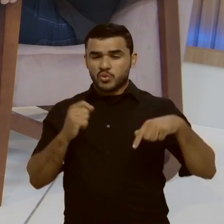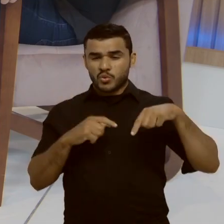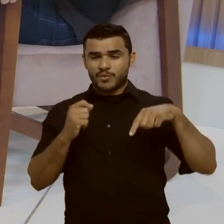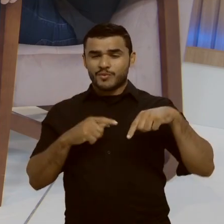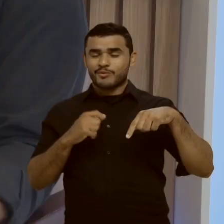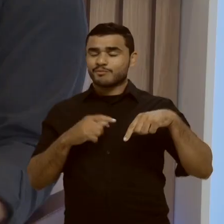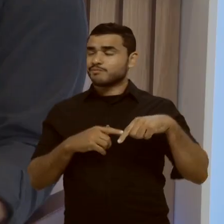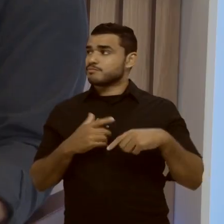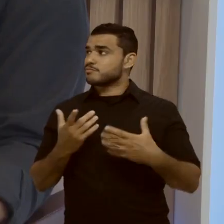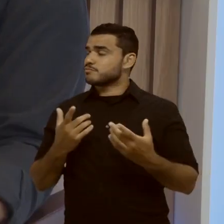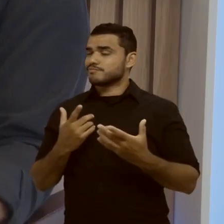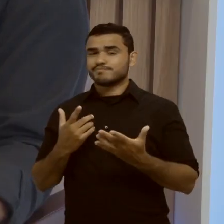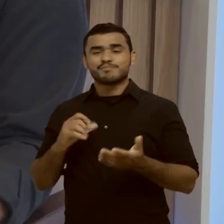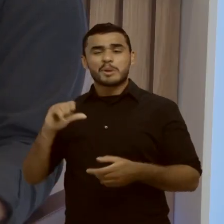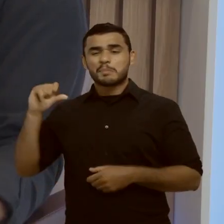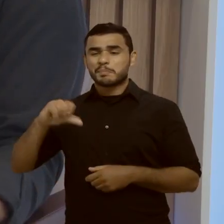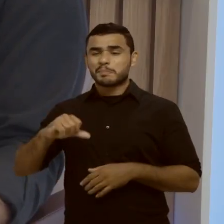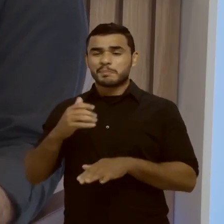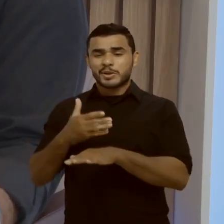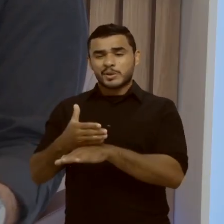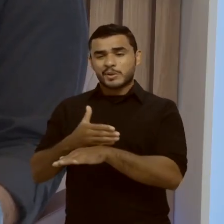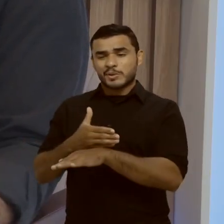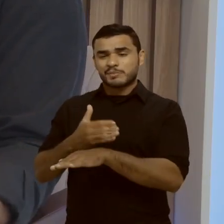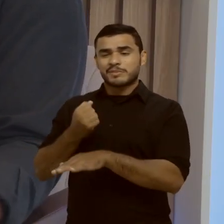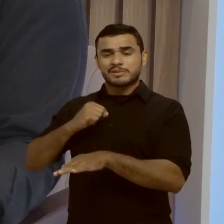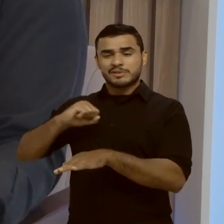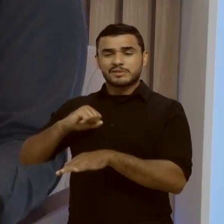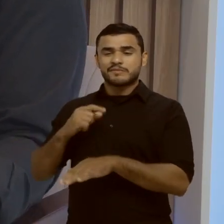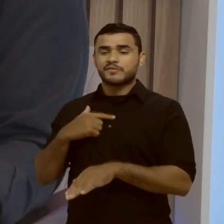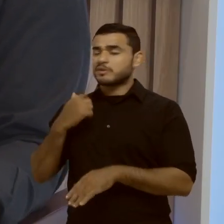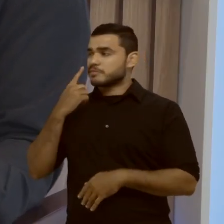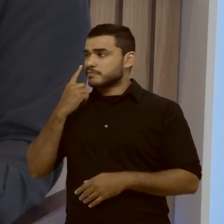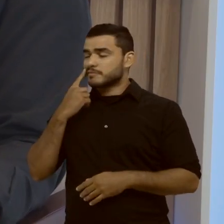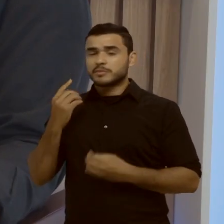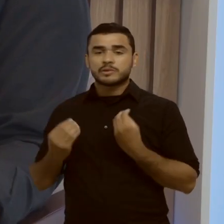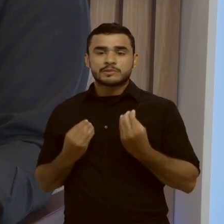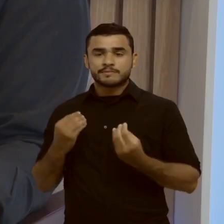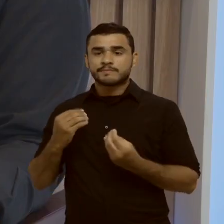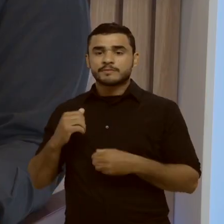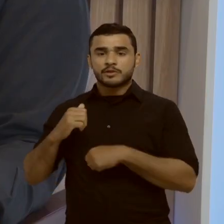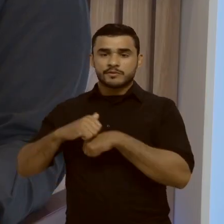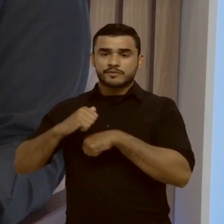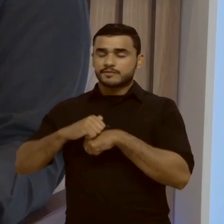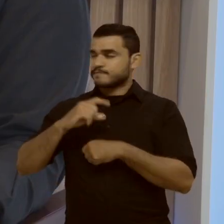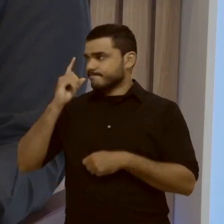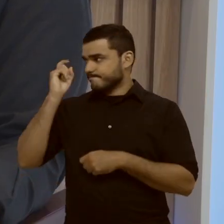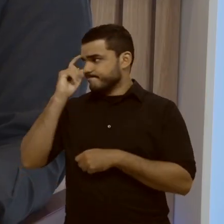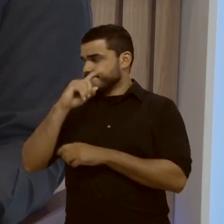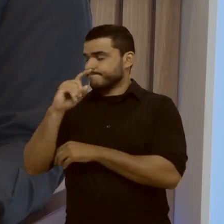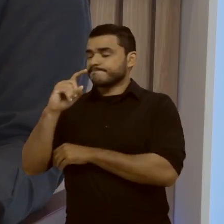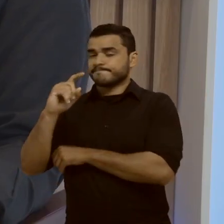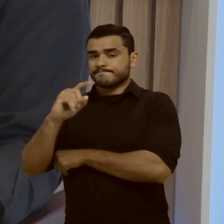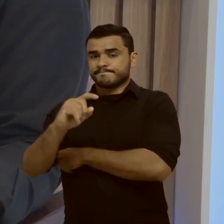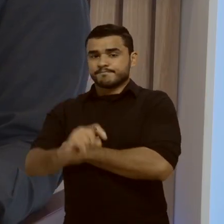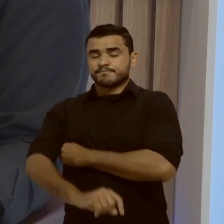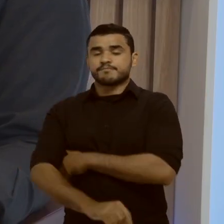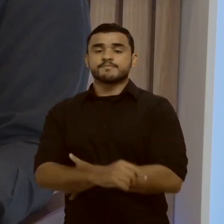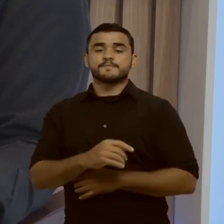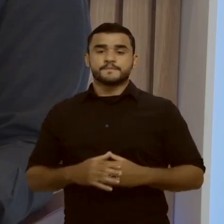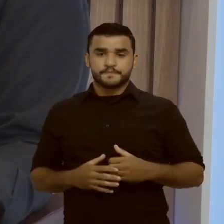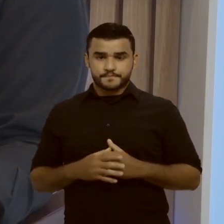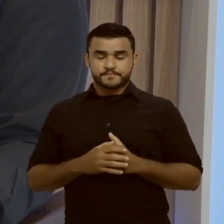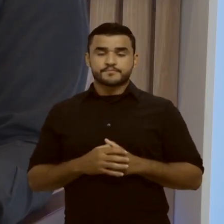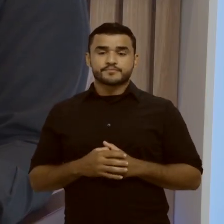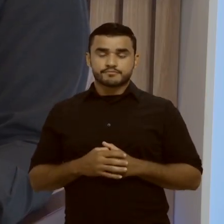das piores defesas da competição. Realmente o Tricolor de Aço vive um momento muito delicado, tá? Se prepara para